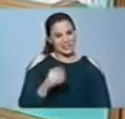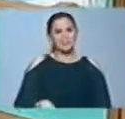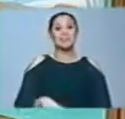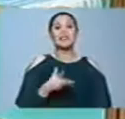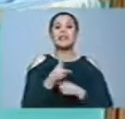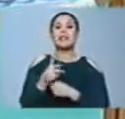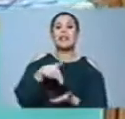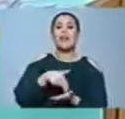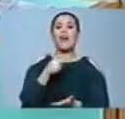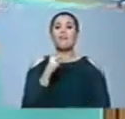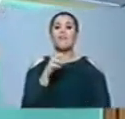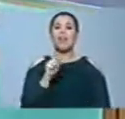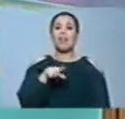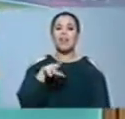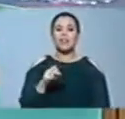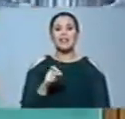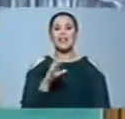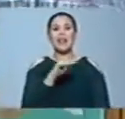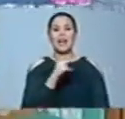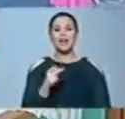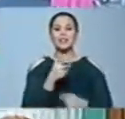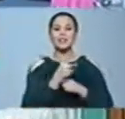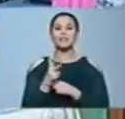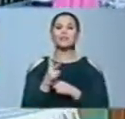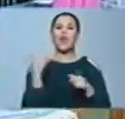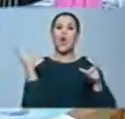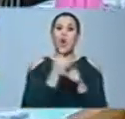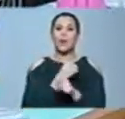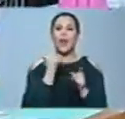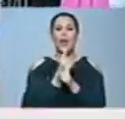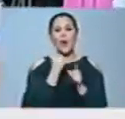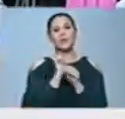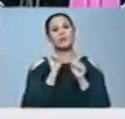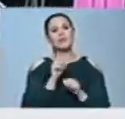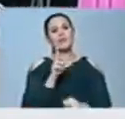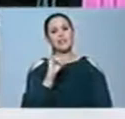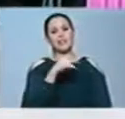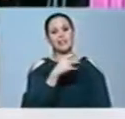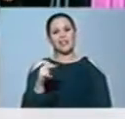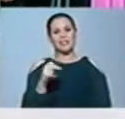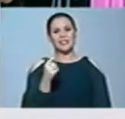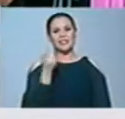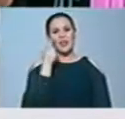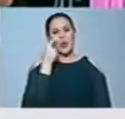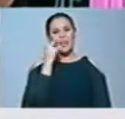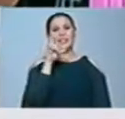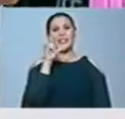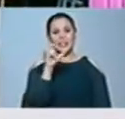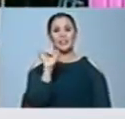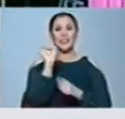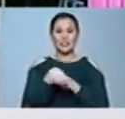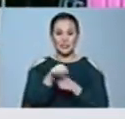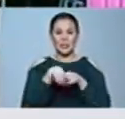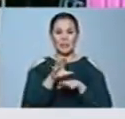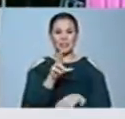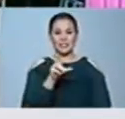ela precisa de comprar alguns edifícios antigos the taste of an programa sim nessa